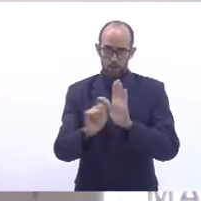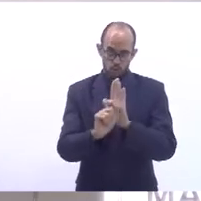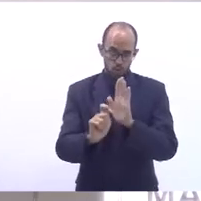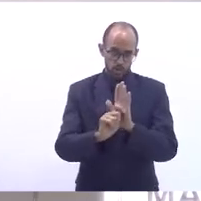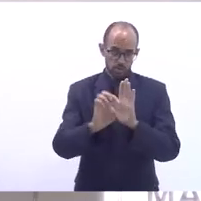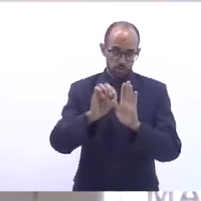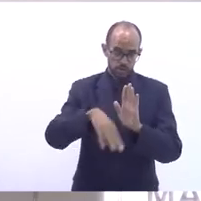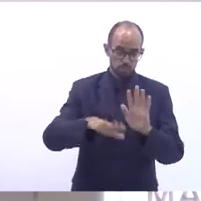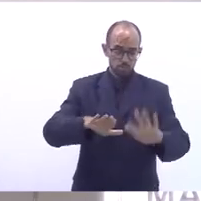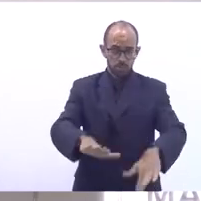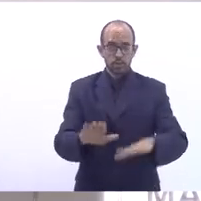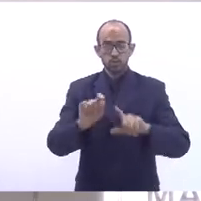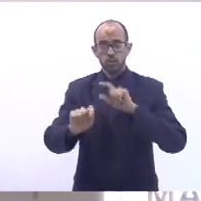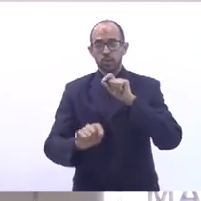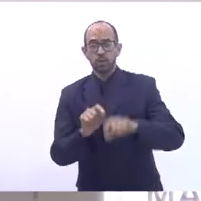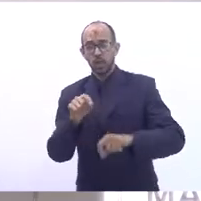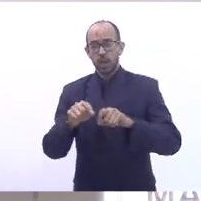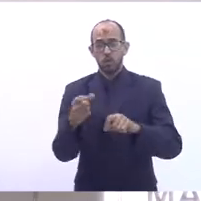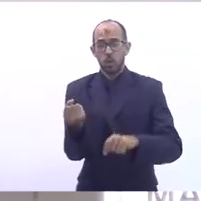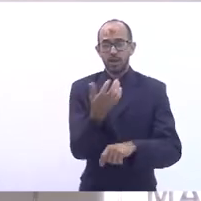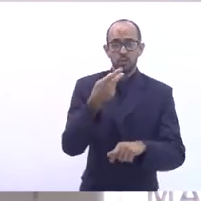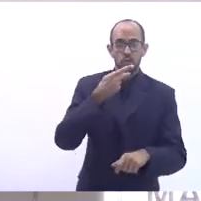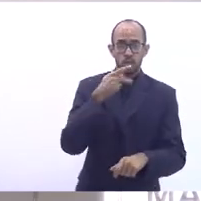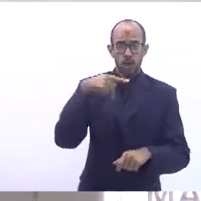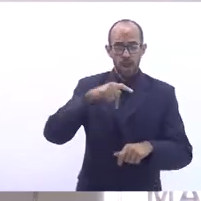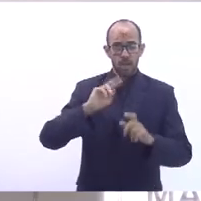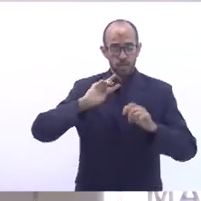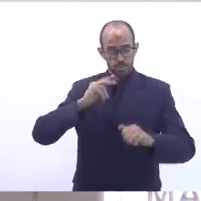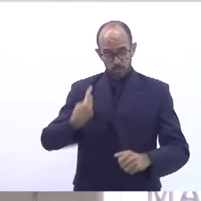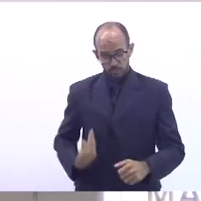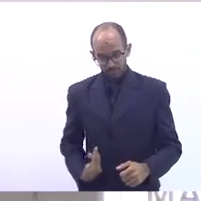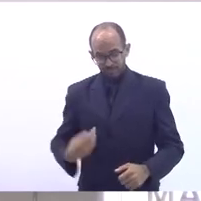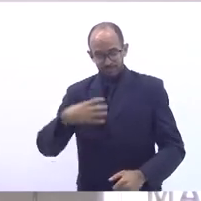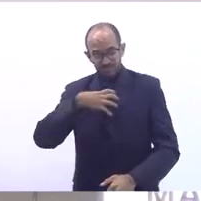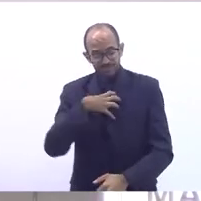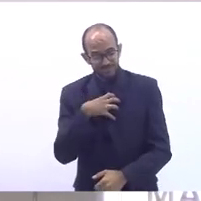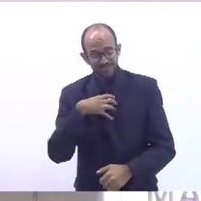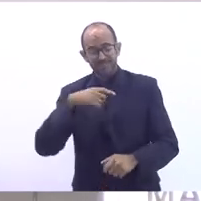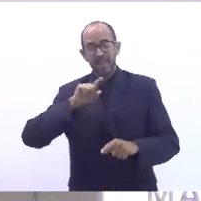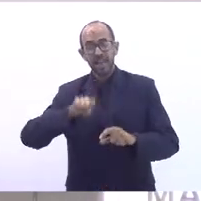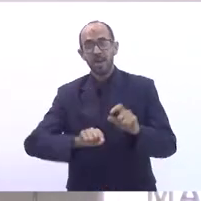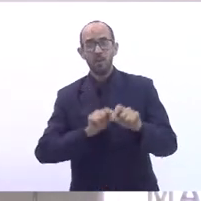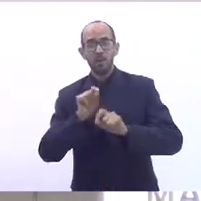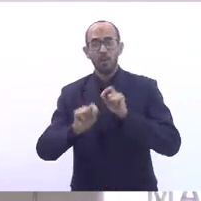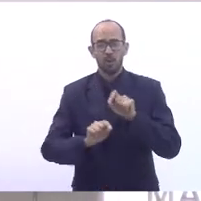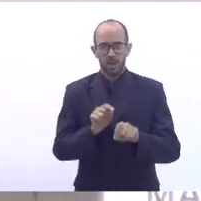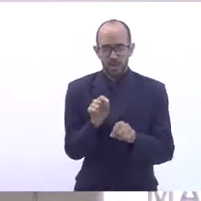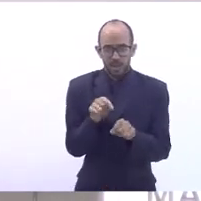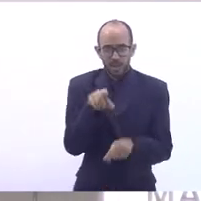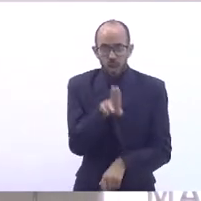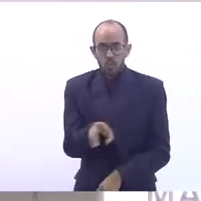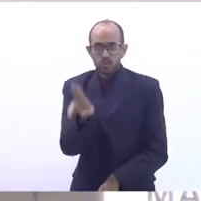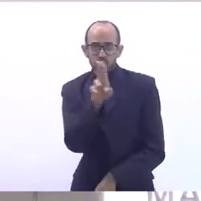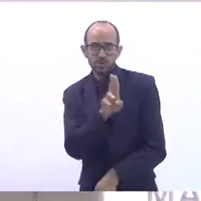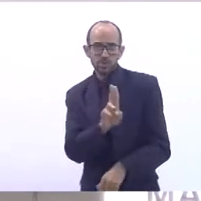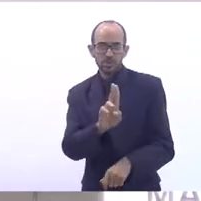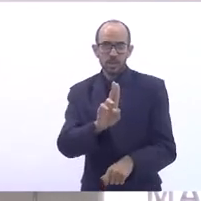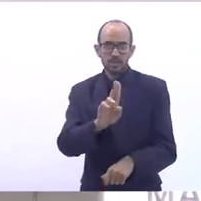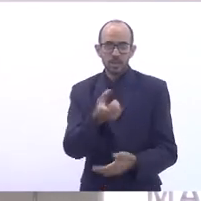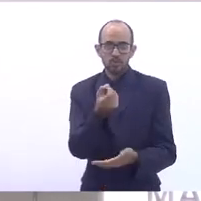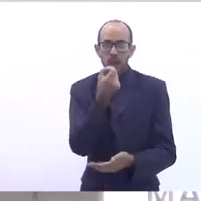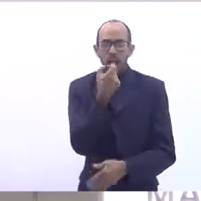mas é quando a gente vai falar da humanidade a gente tá falando diretamente da utilização de